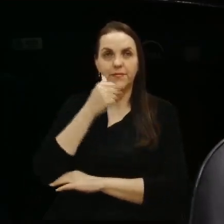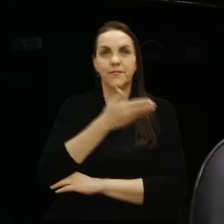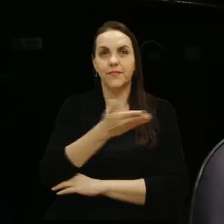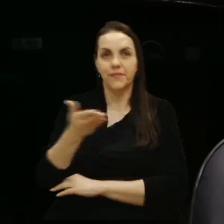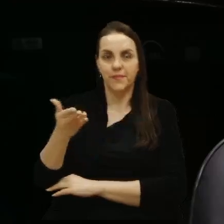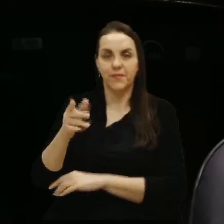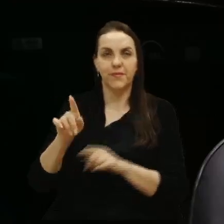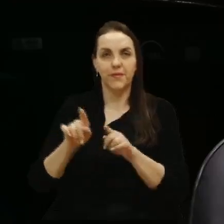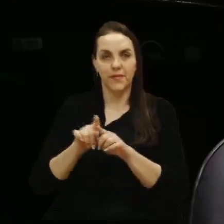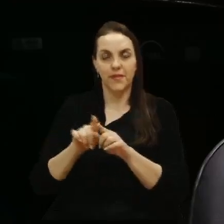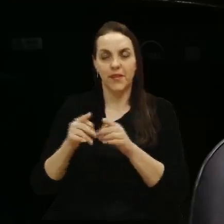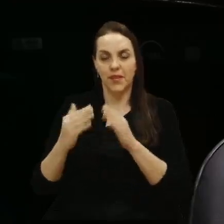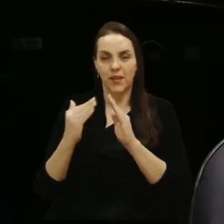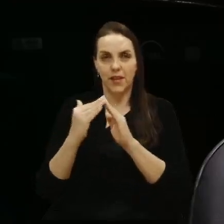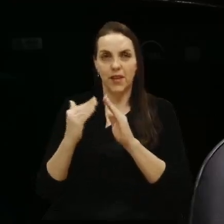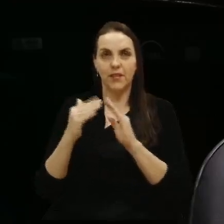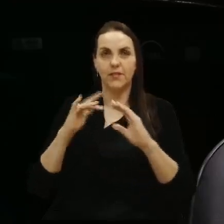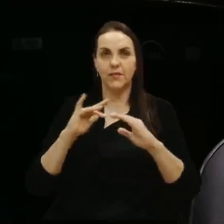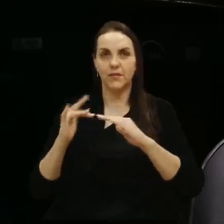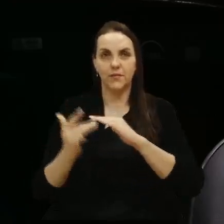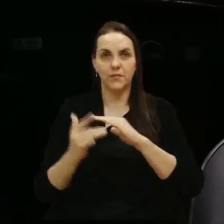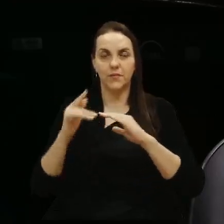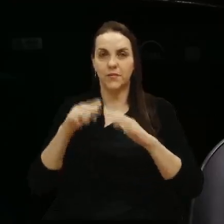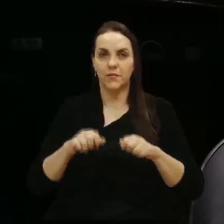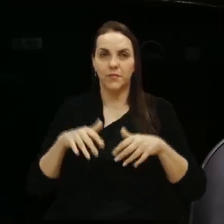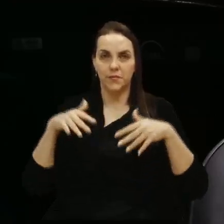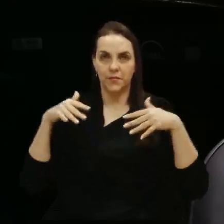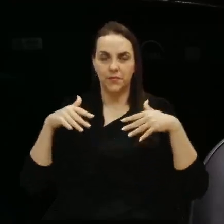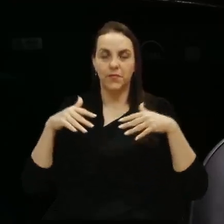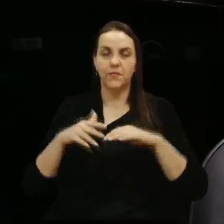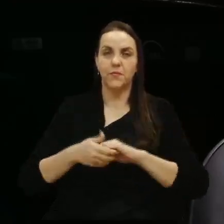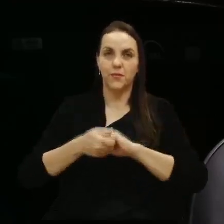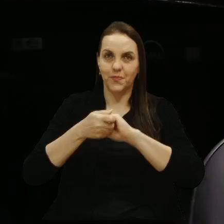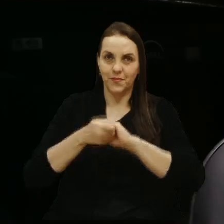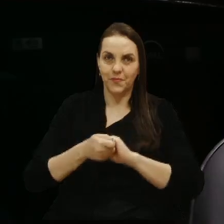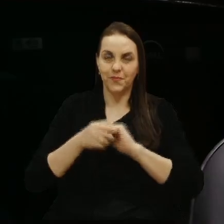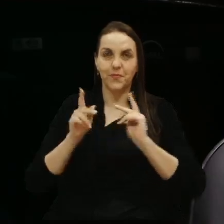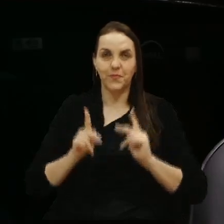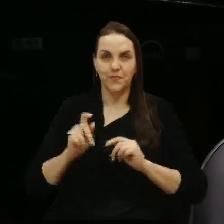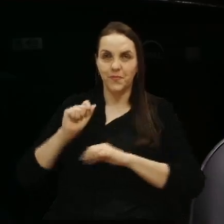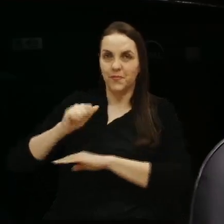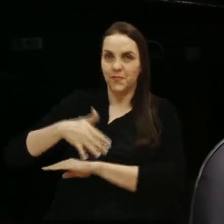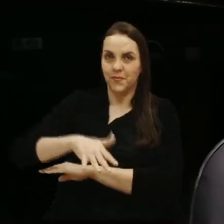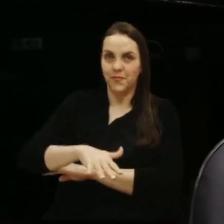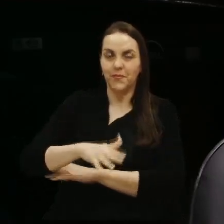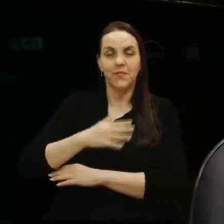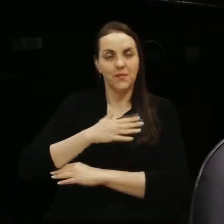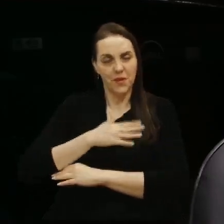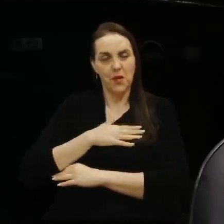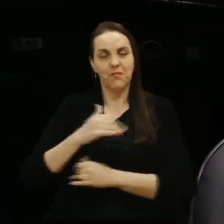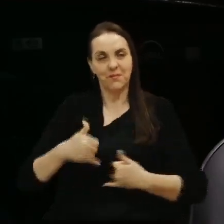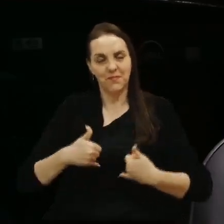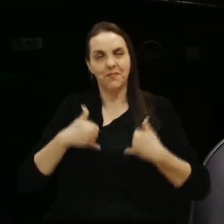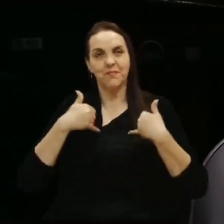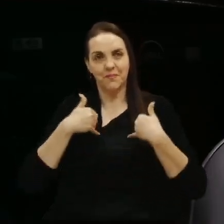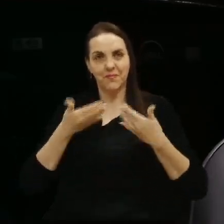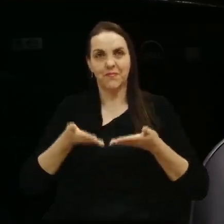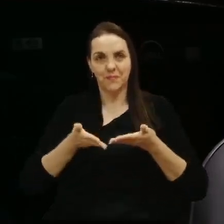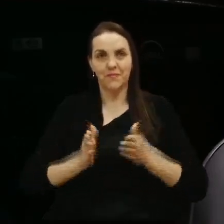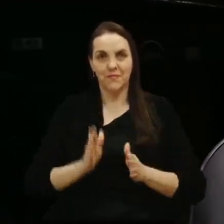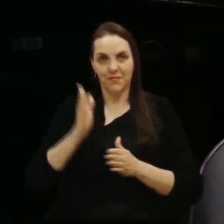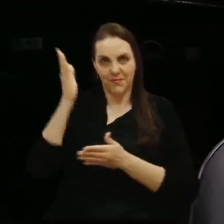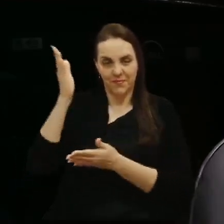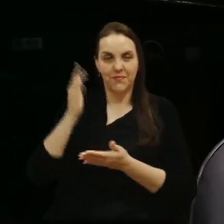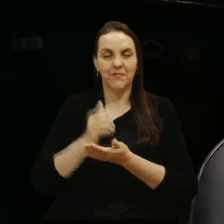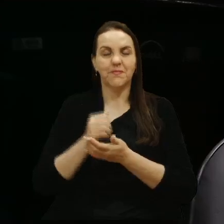redes sociais também pelo plenário. Queria começar cumprimentando o pessoal de Galópolis, eu sou um orgulhoso filho de Galópolis, minha família é de Galópolis, meu pai ainda mora em